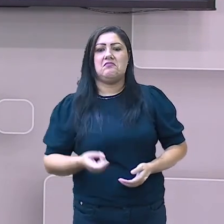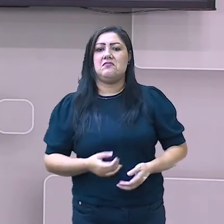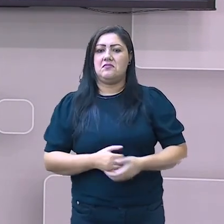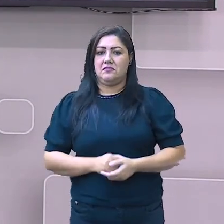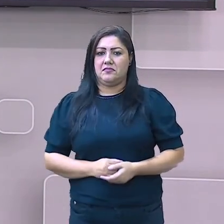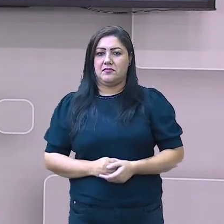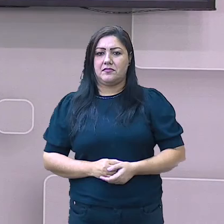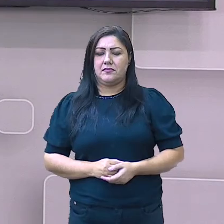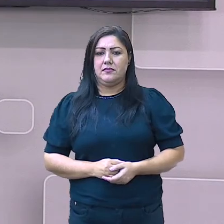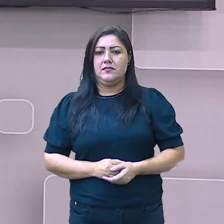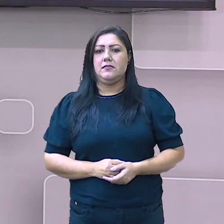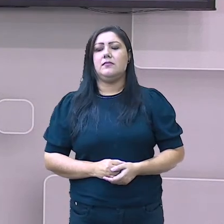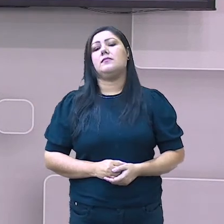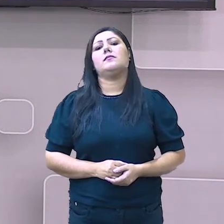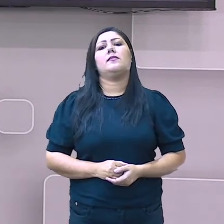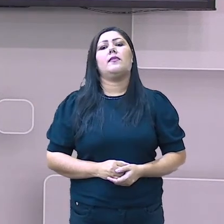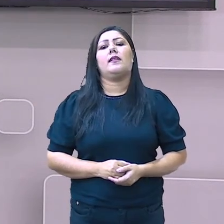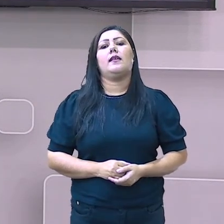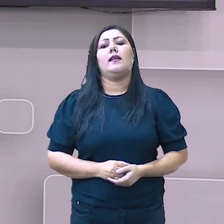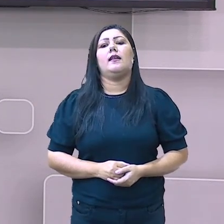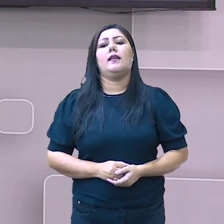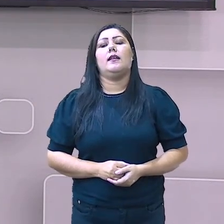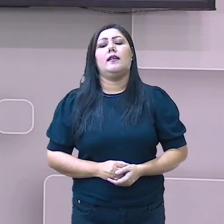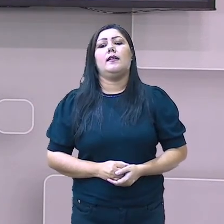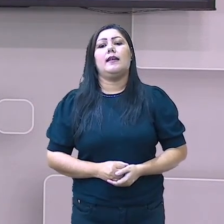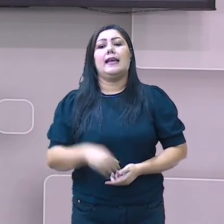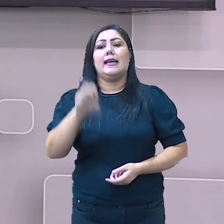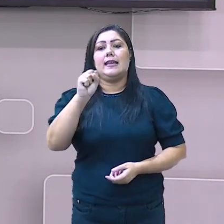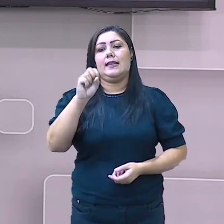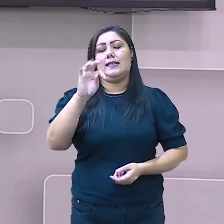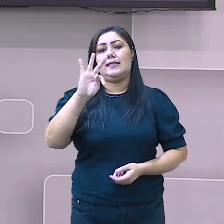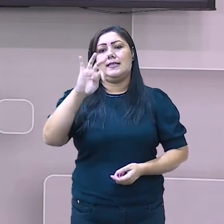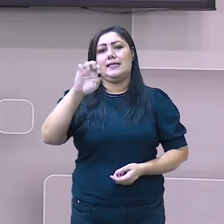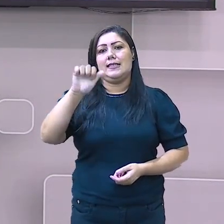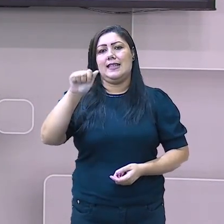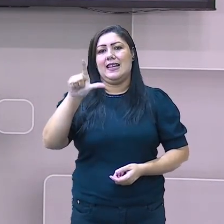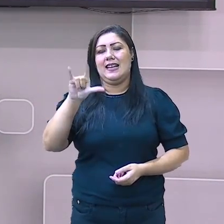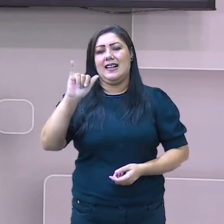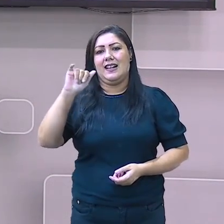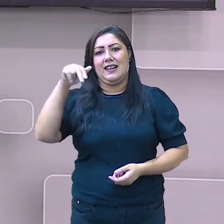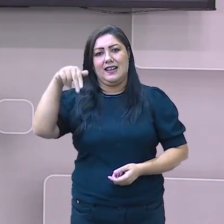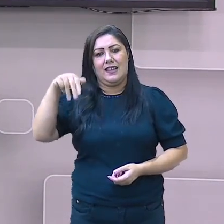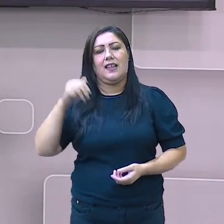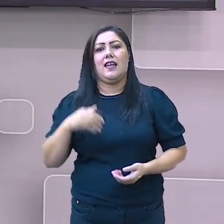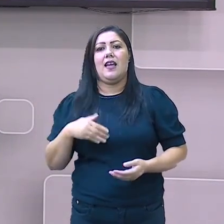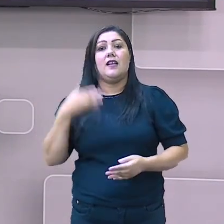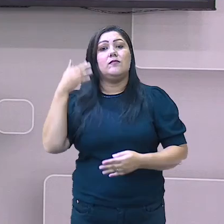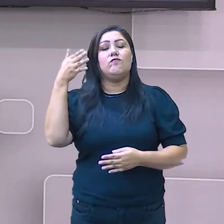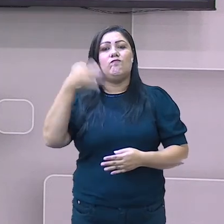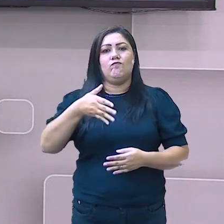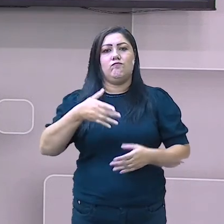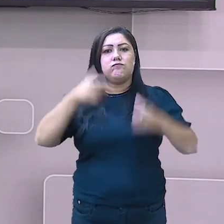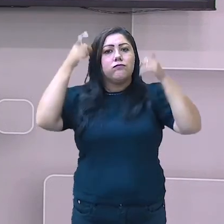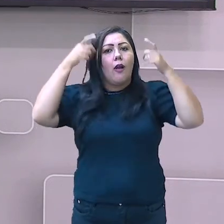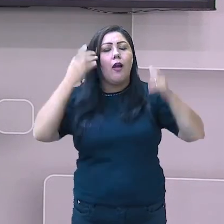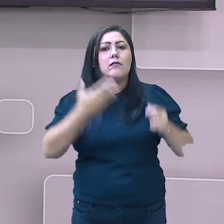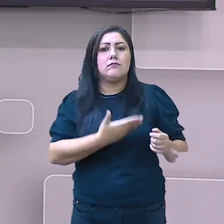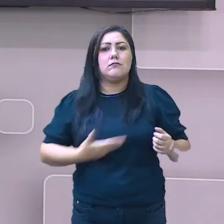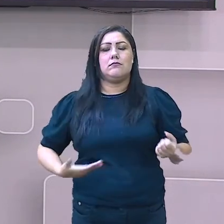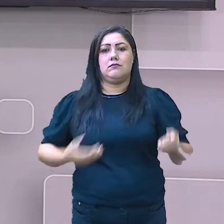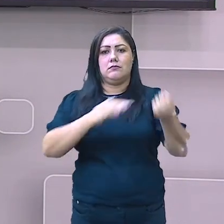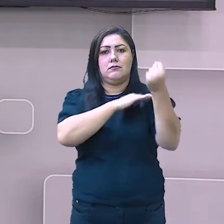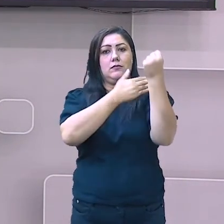mundo. Com a chegada de Stalin ao poder, as manifestações das vanguardas